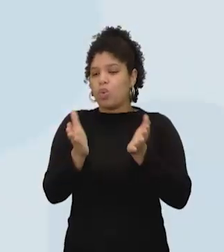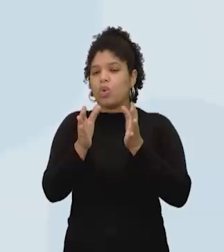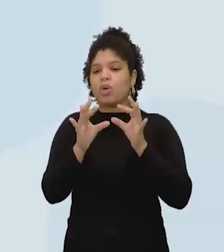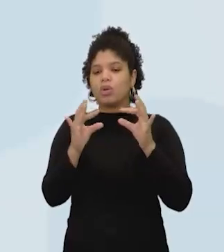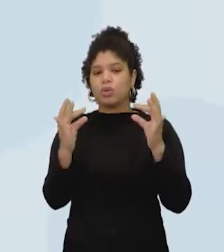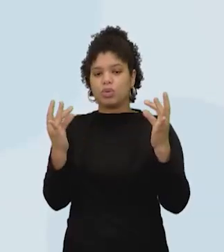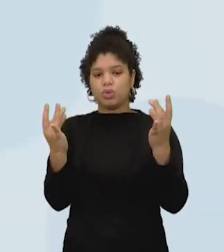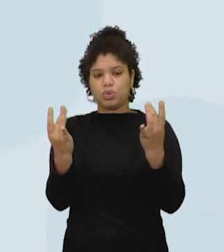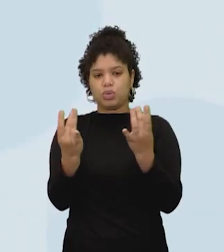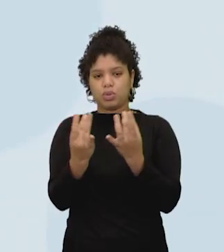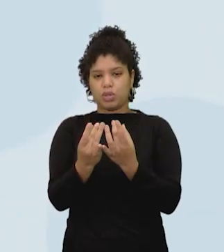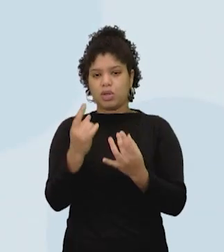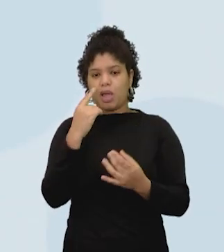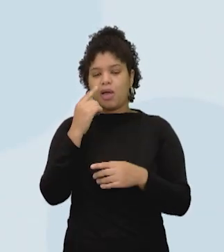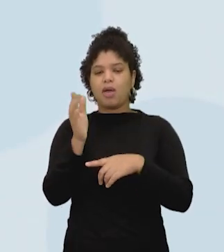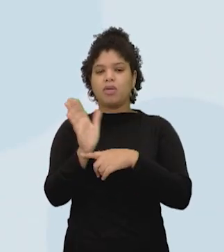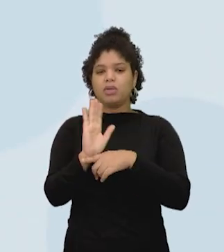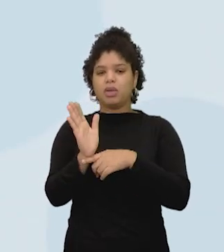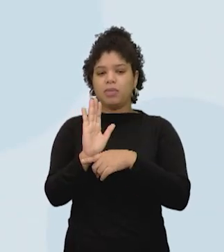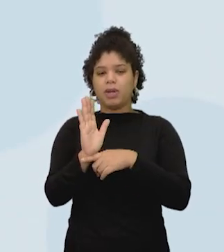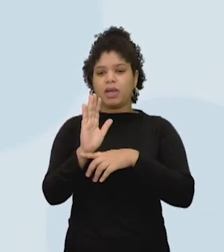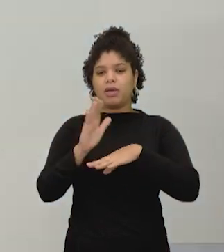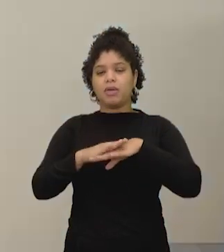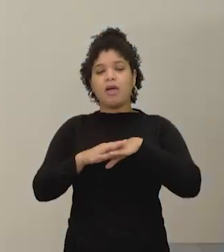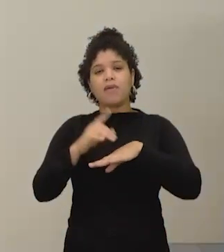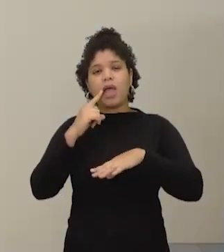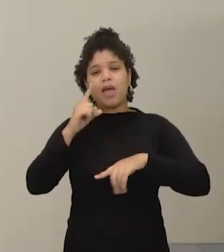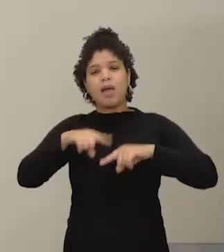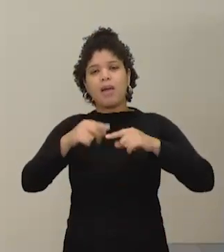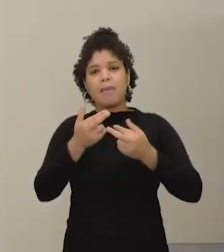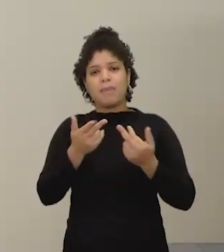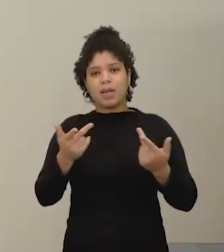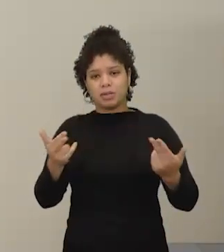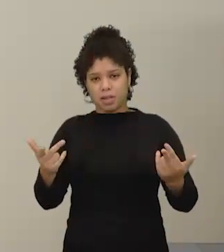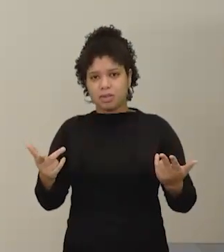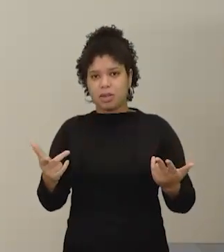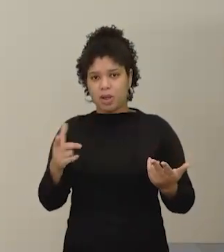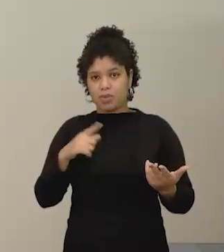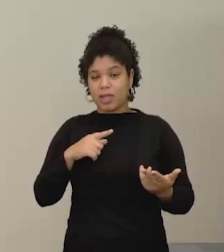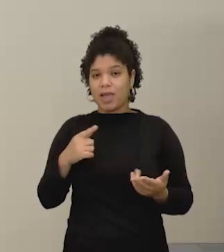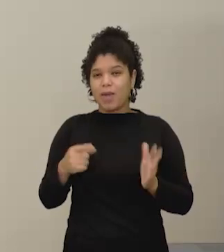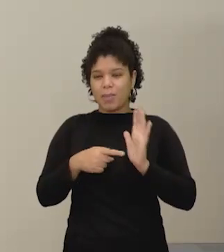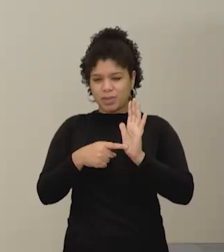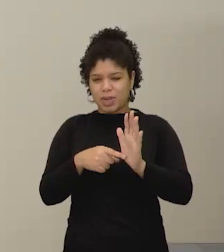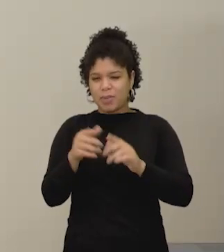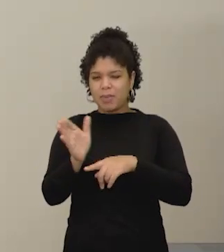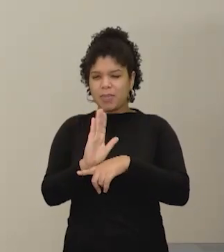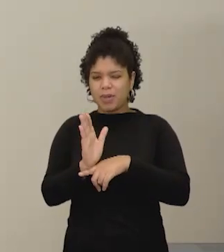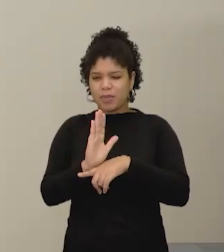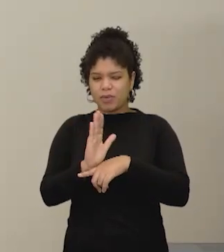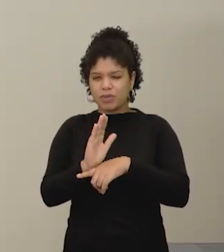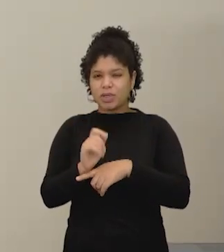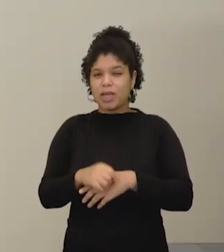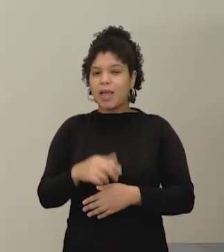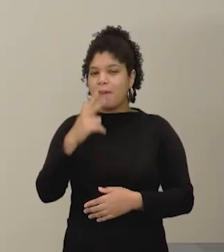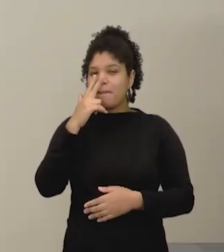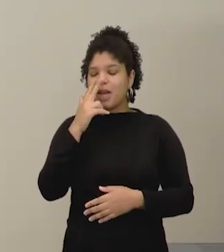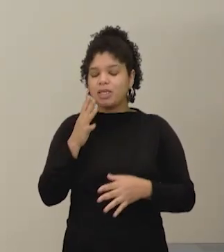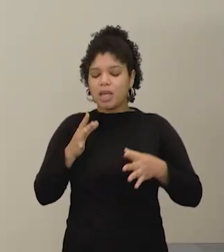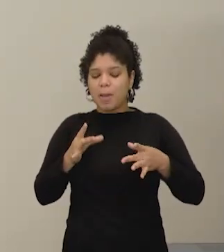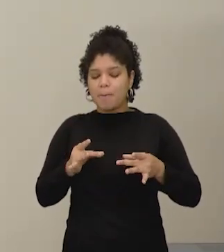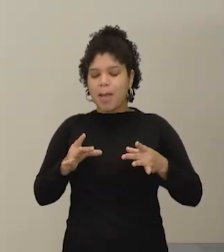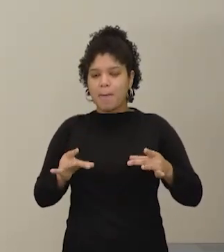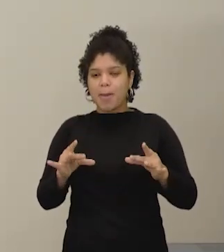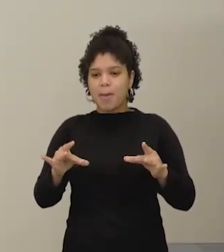um vídeo de um outro tipo de material que chama massa clay, que ele é como um biscuit, mas ainda